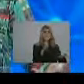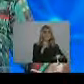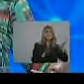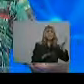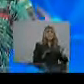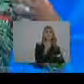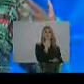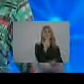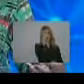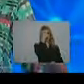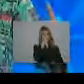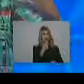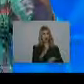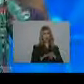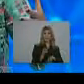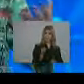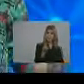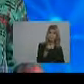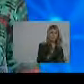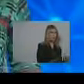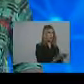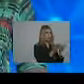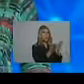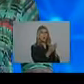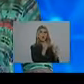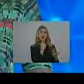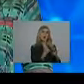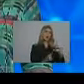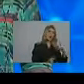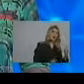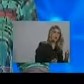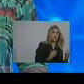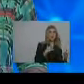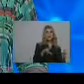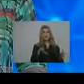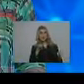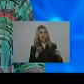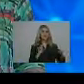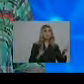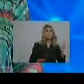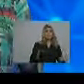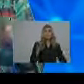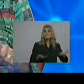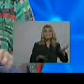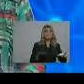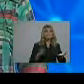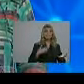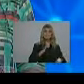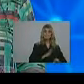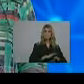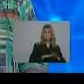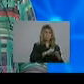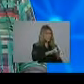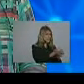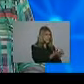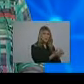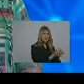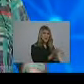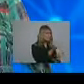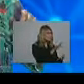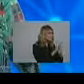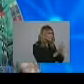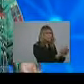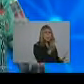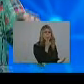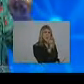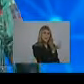cor da pele, da renda e da orientação sexual. Então, nós vamos ter que enfrentar a cultura do preconceito e garantir que esses